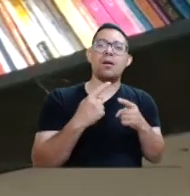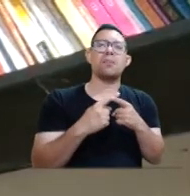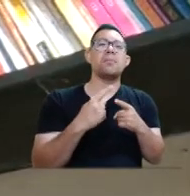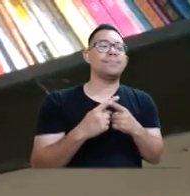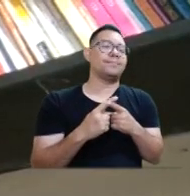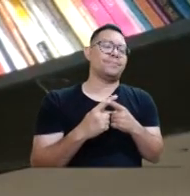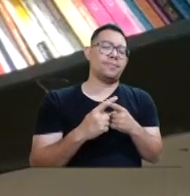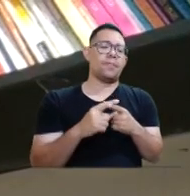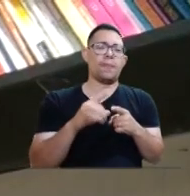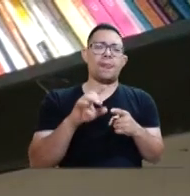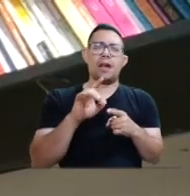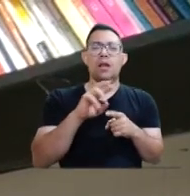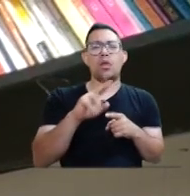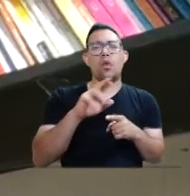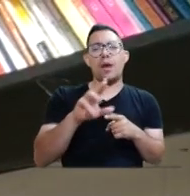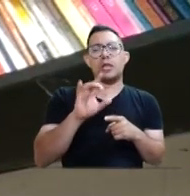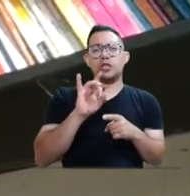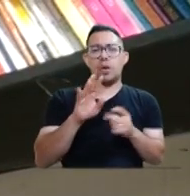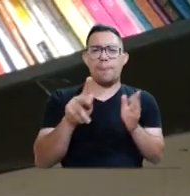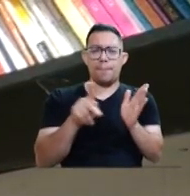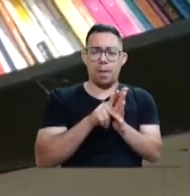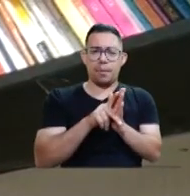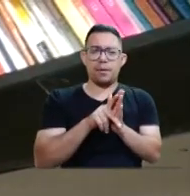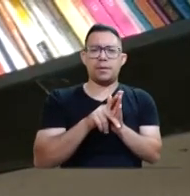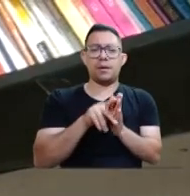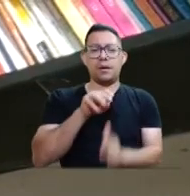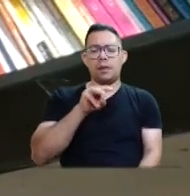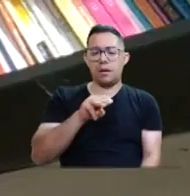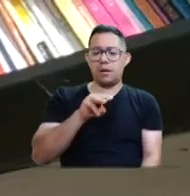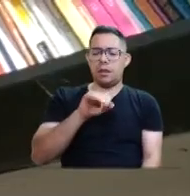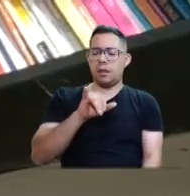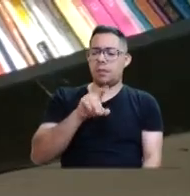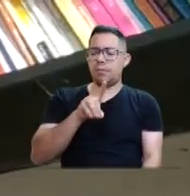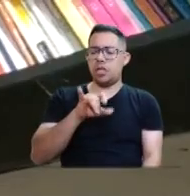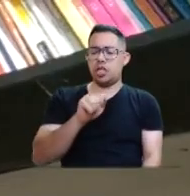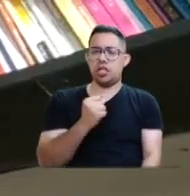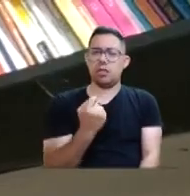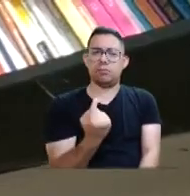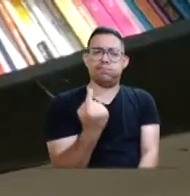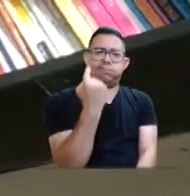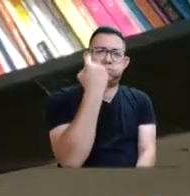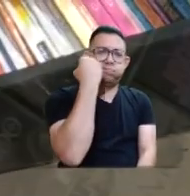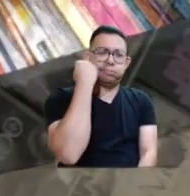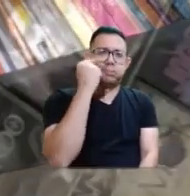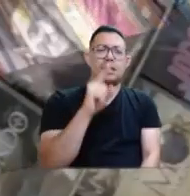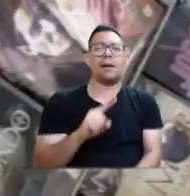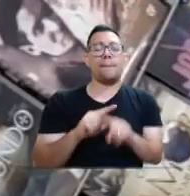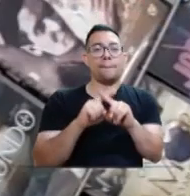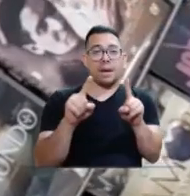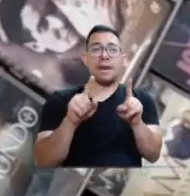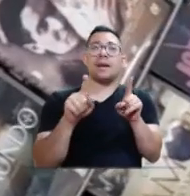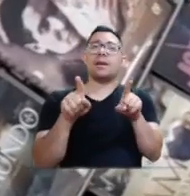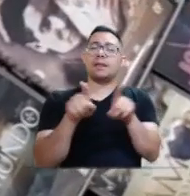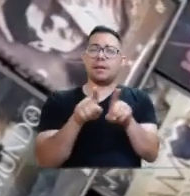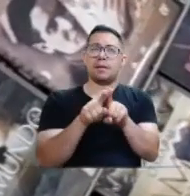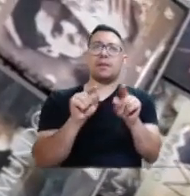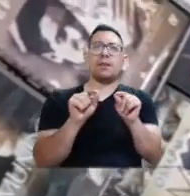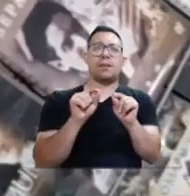VHS, né? Não é só a mídia, um resgate da importância da mídia naquele contexto, mas